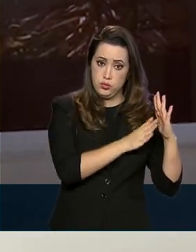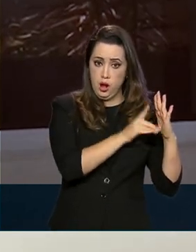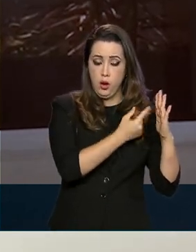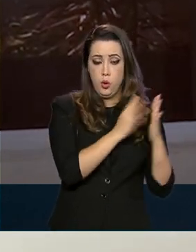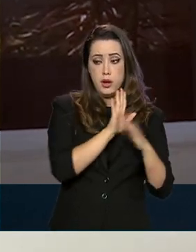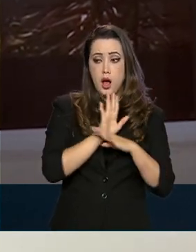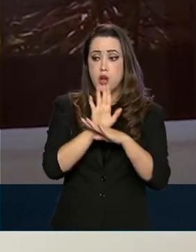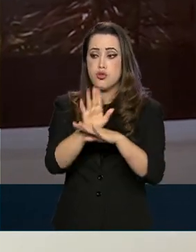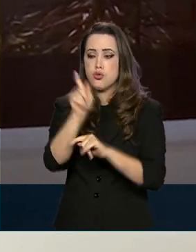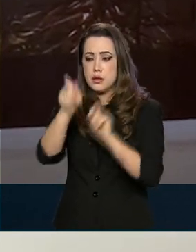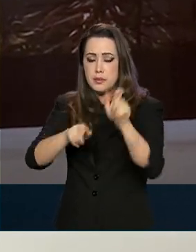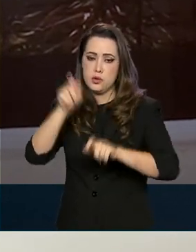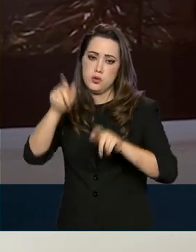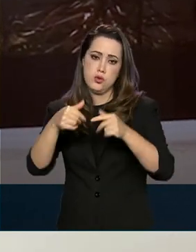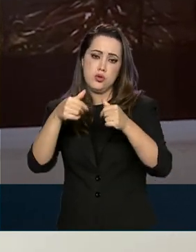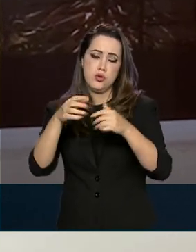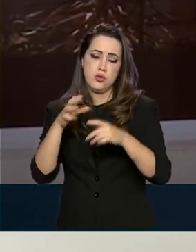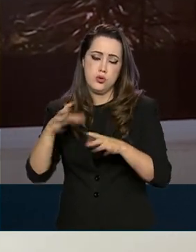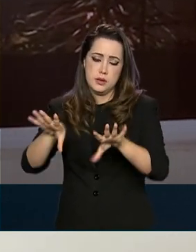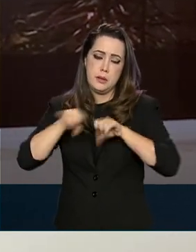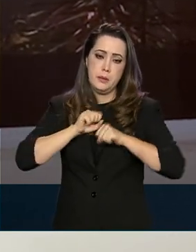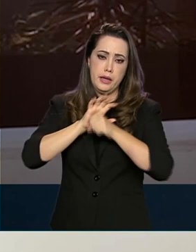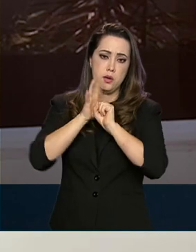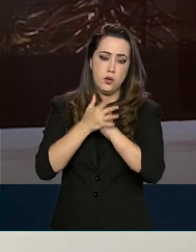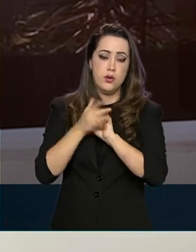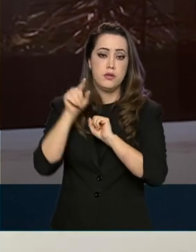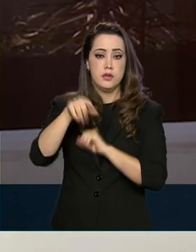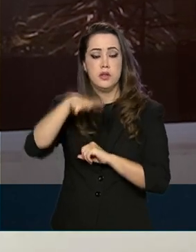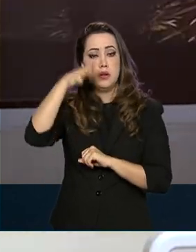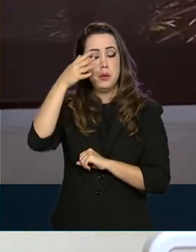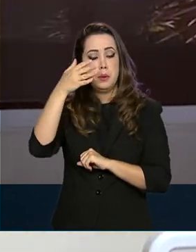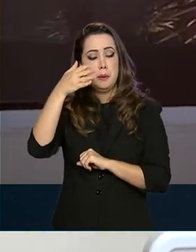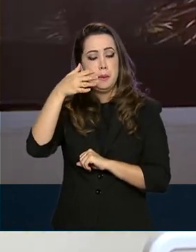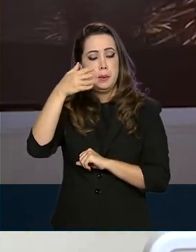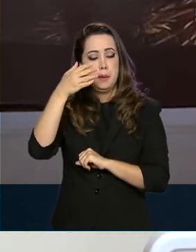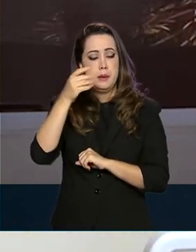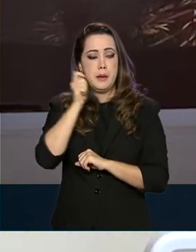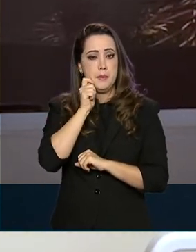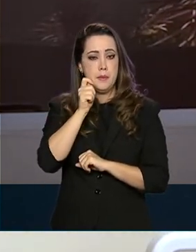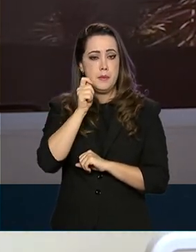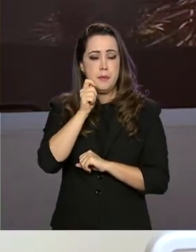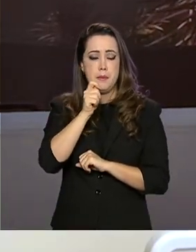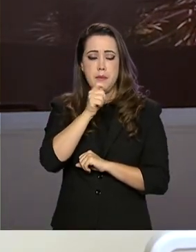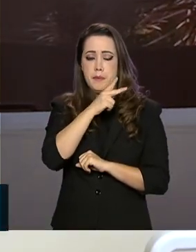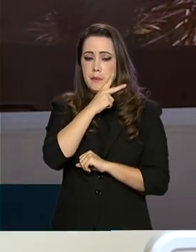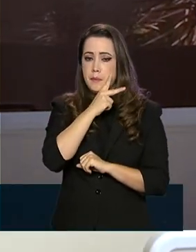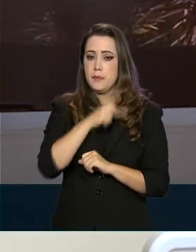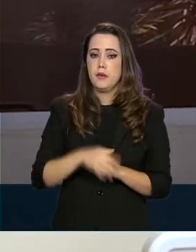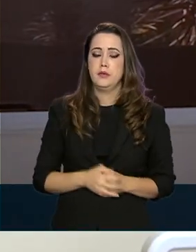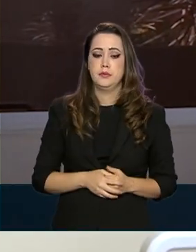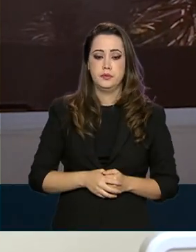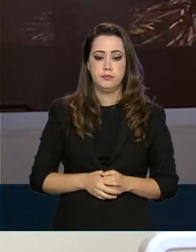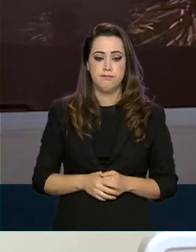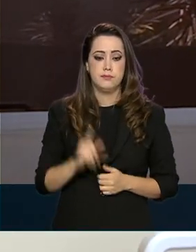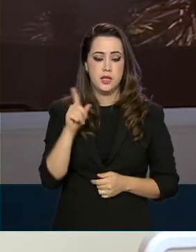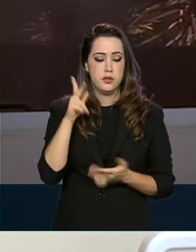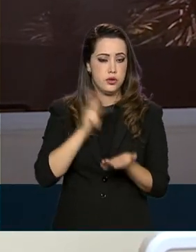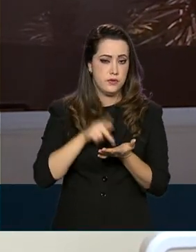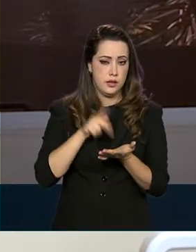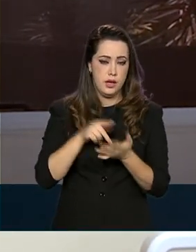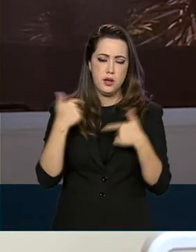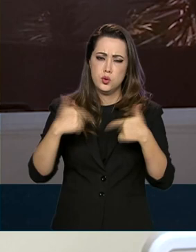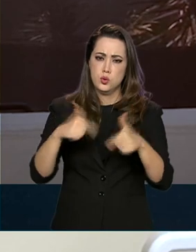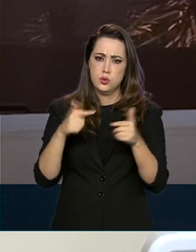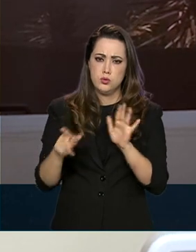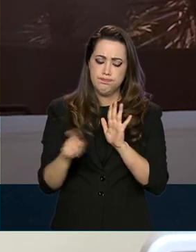no tratamento de pacientes com Covid-19 em Macapá. Na verdade, uma lição de vida, né? A gente